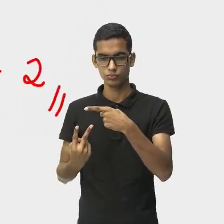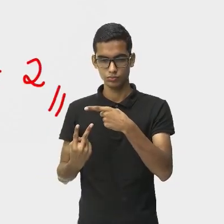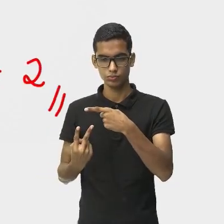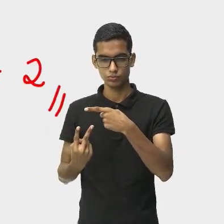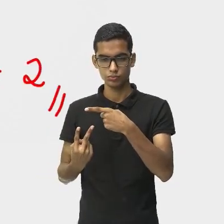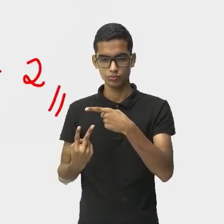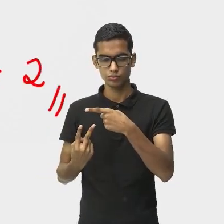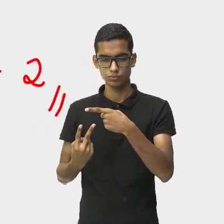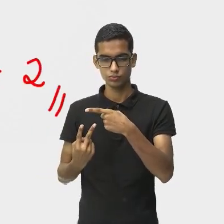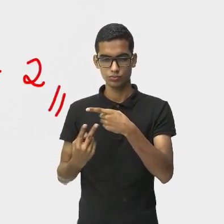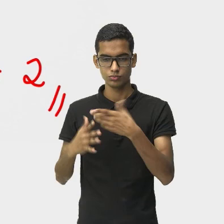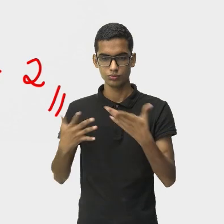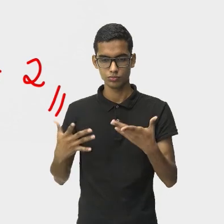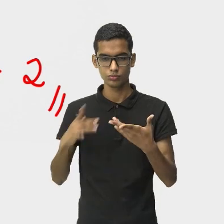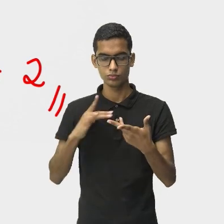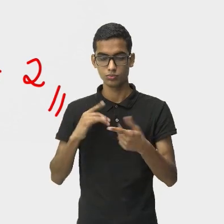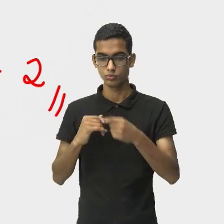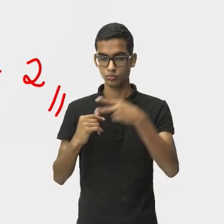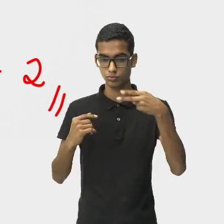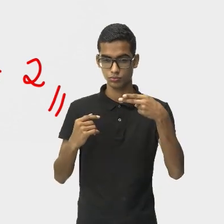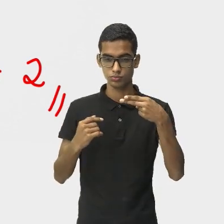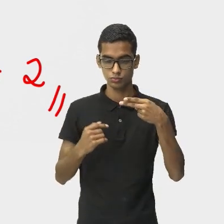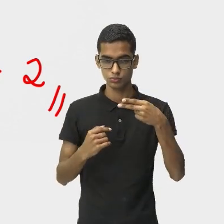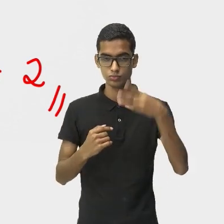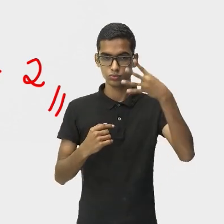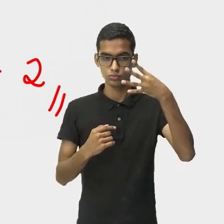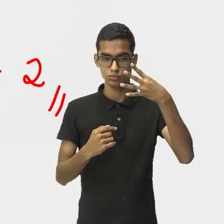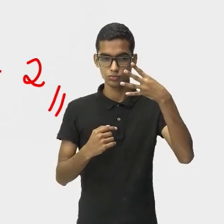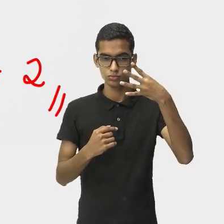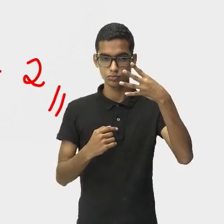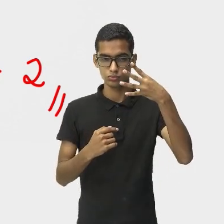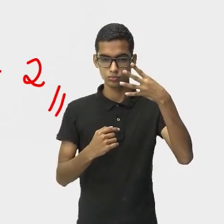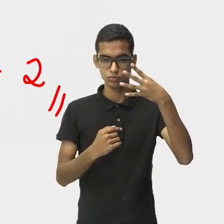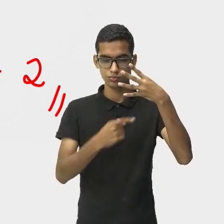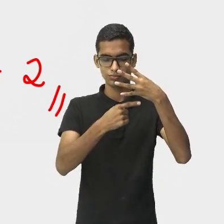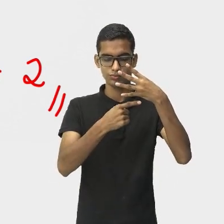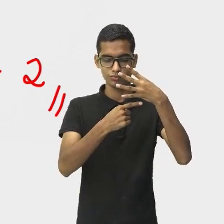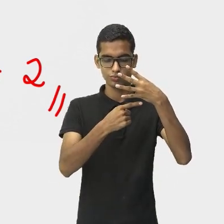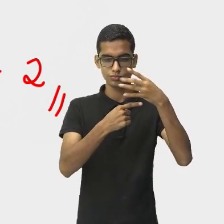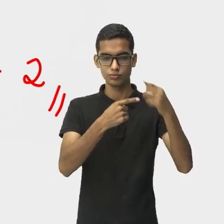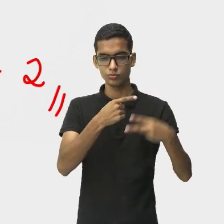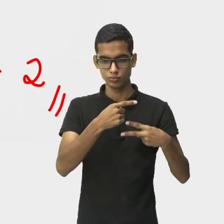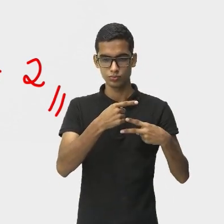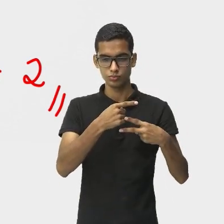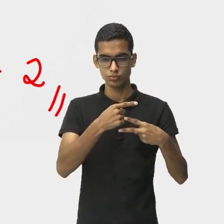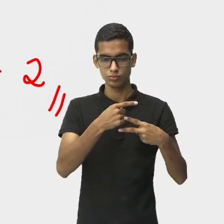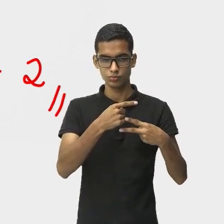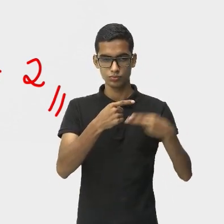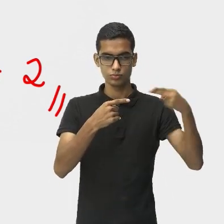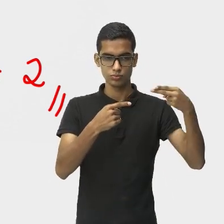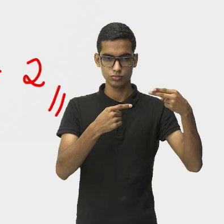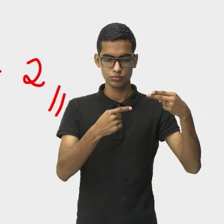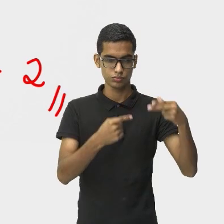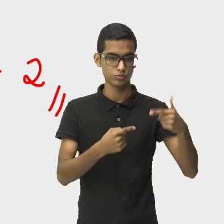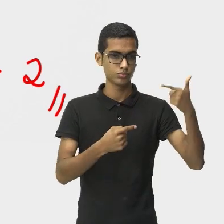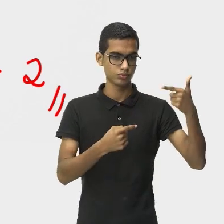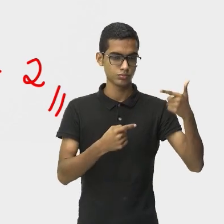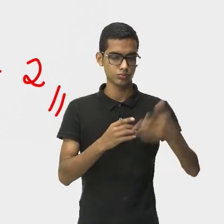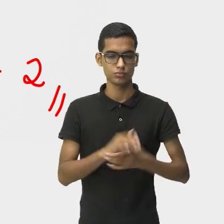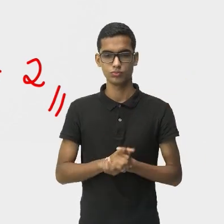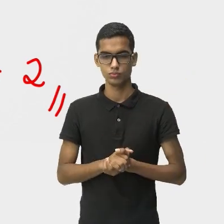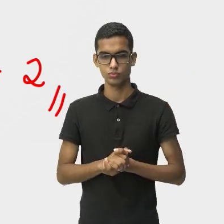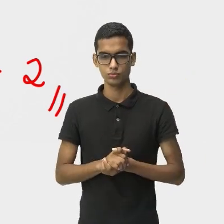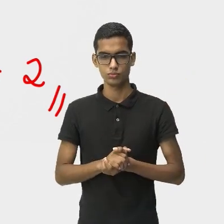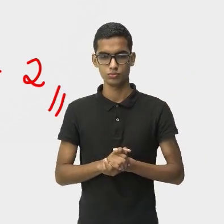é igual a 2. Ou seja, o valor para x1 é igual a 2. Viram só? x1